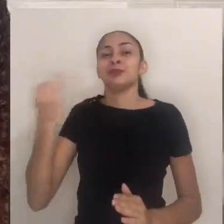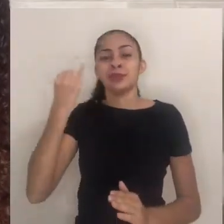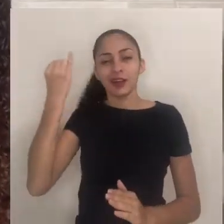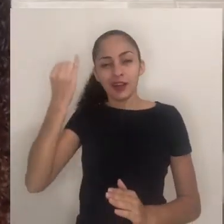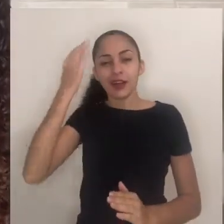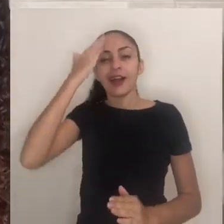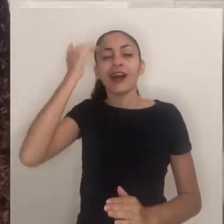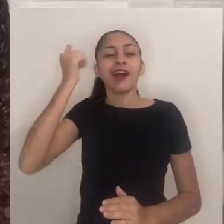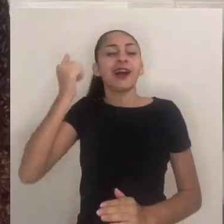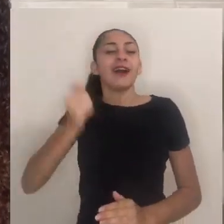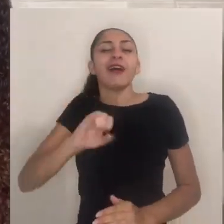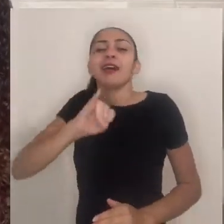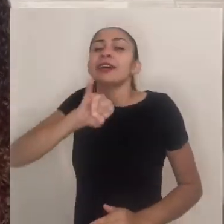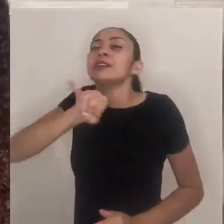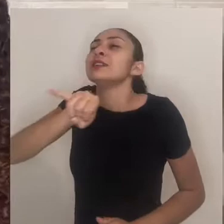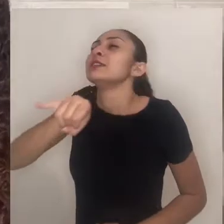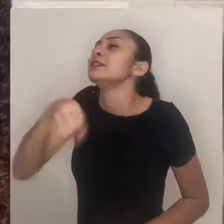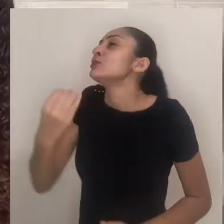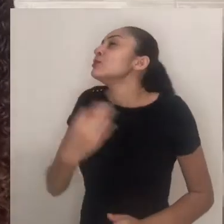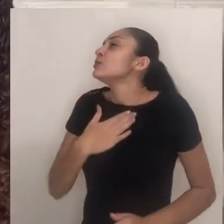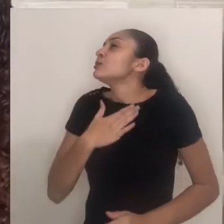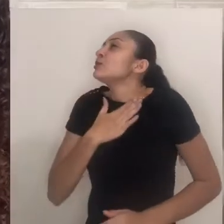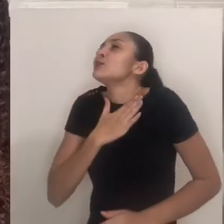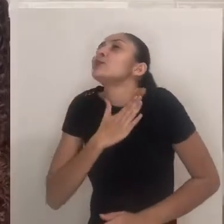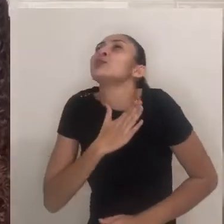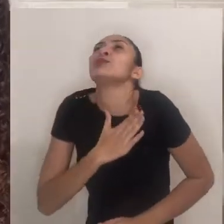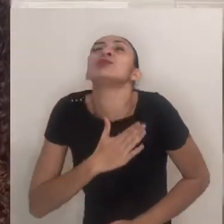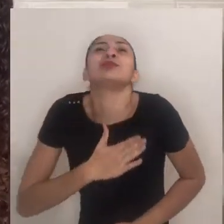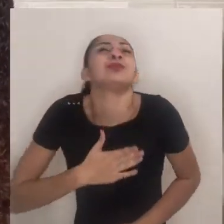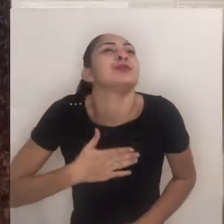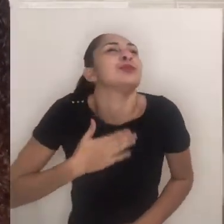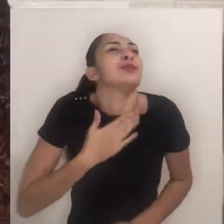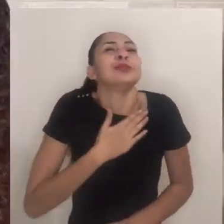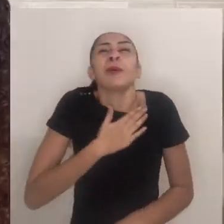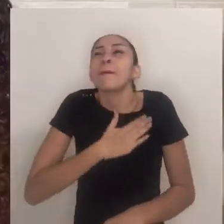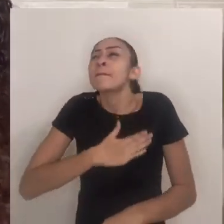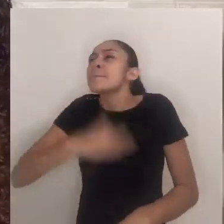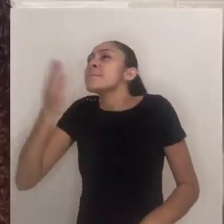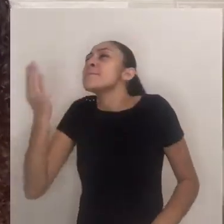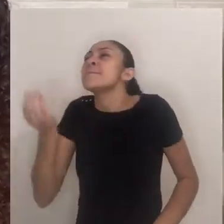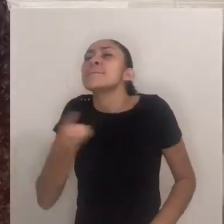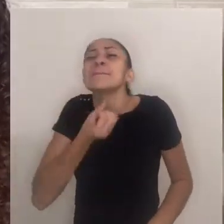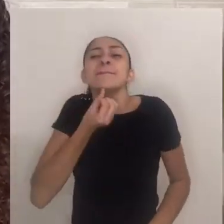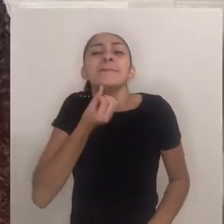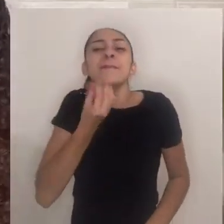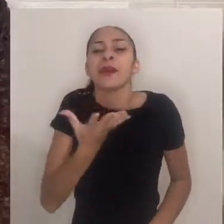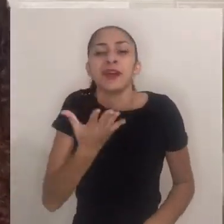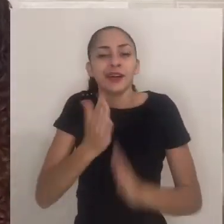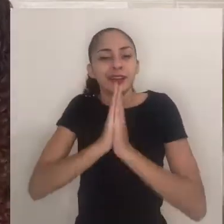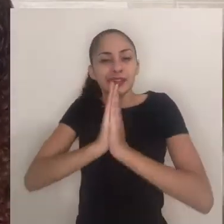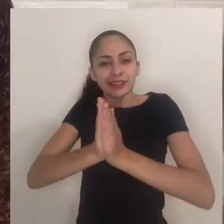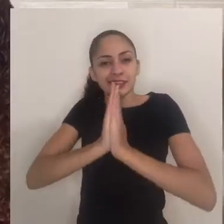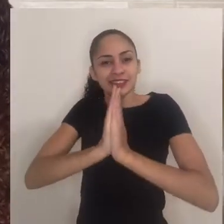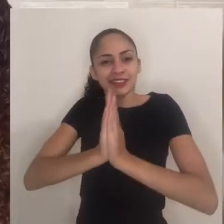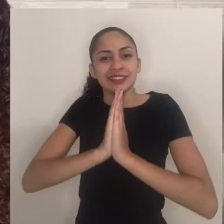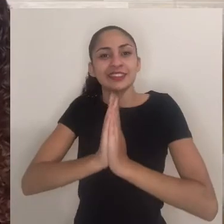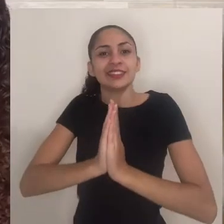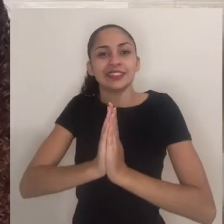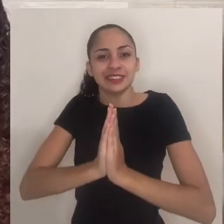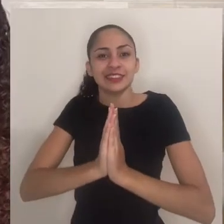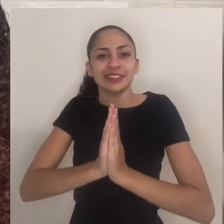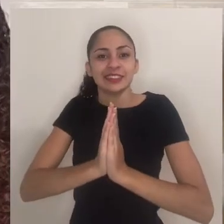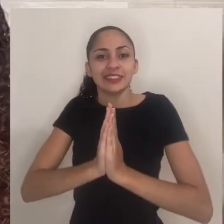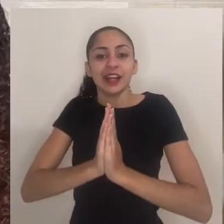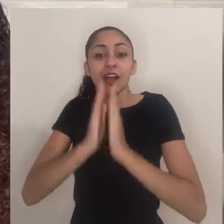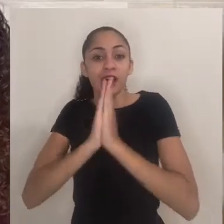que ela se torna algo que nós nos deleitamos, algo prazeroso e essencial nas nossas vidas, a gente entende também